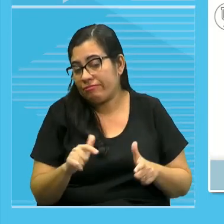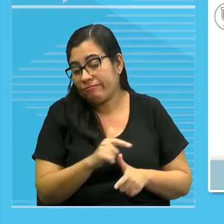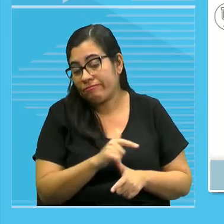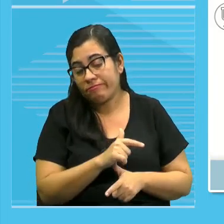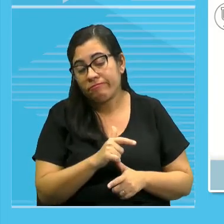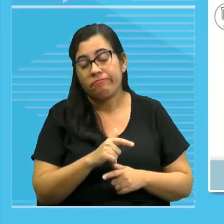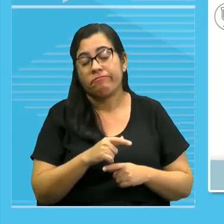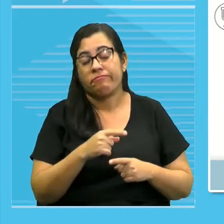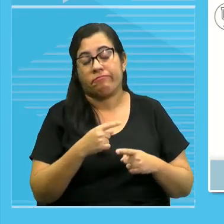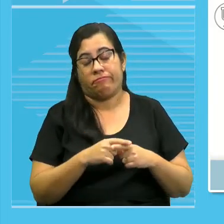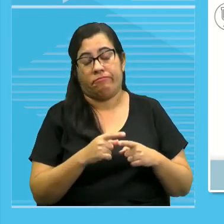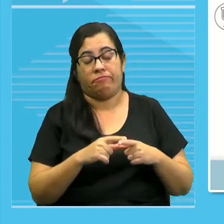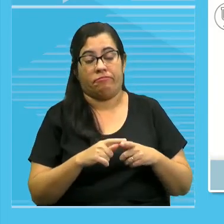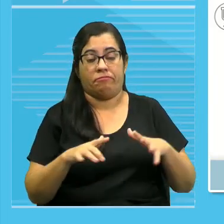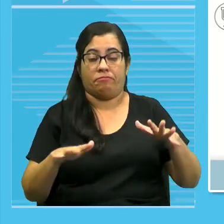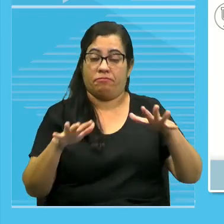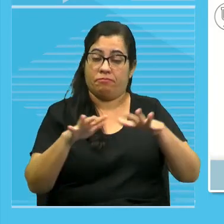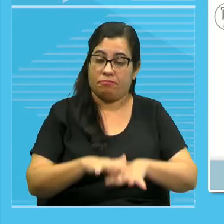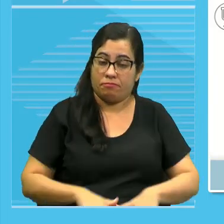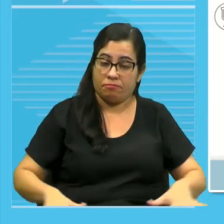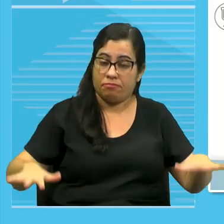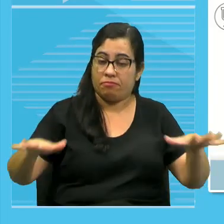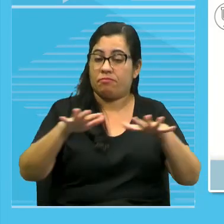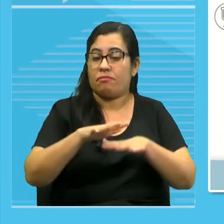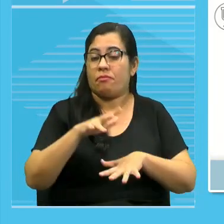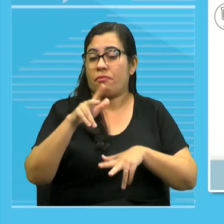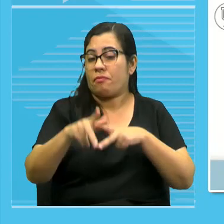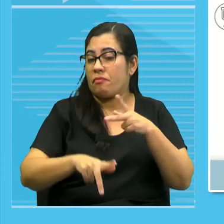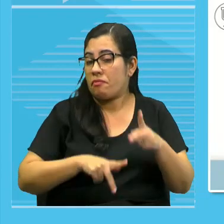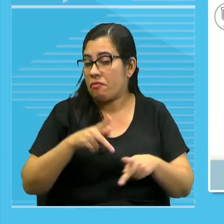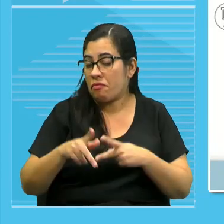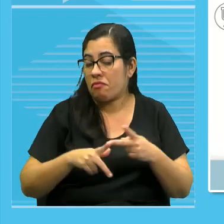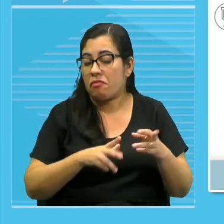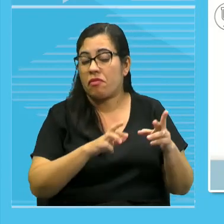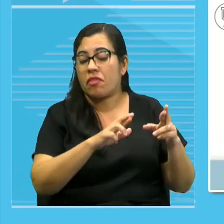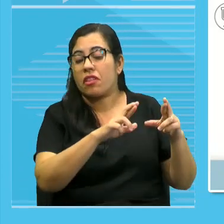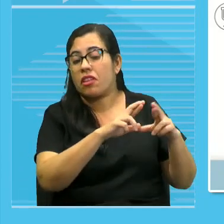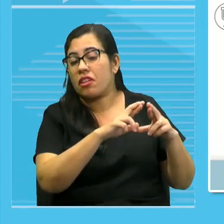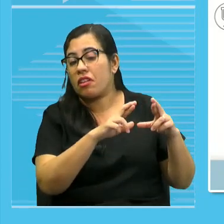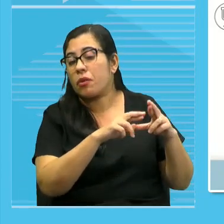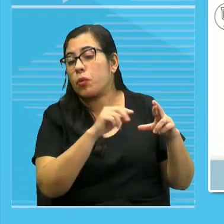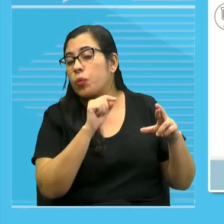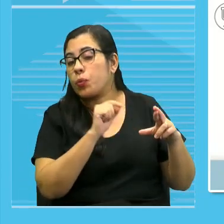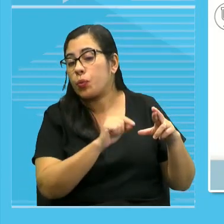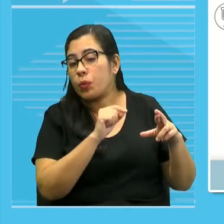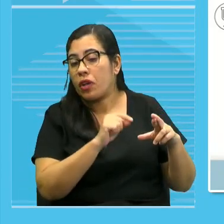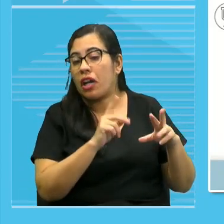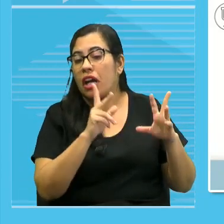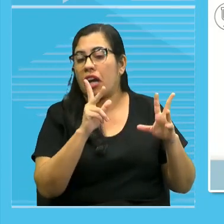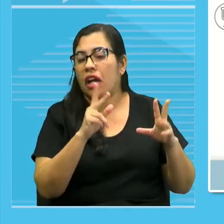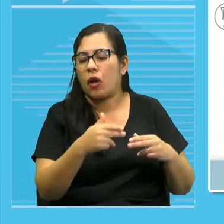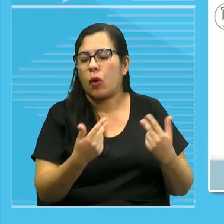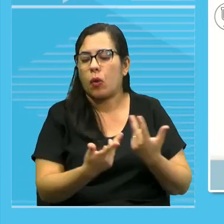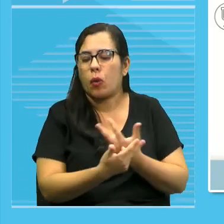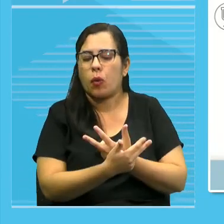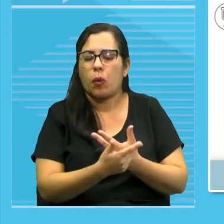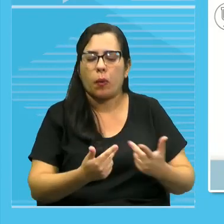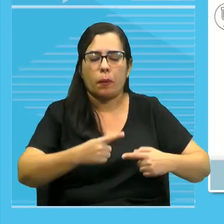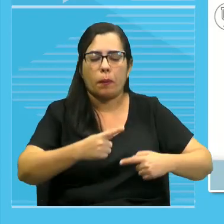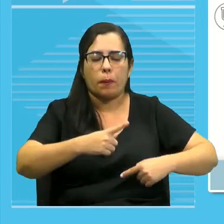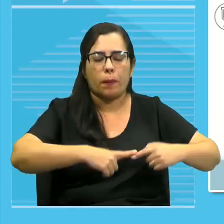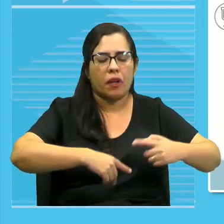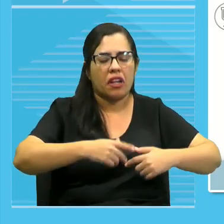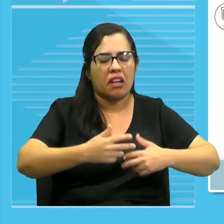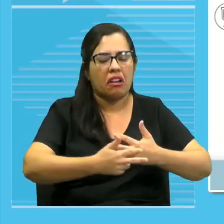para o público em geral reciclar é sinônimo de coletar materiais